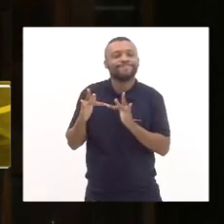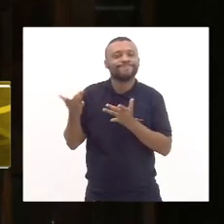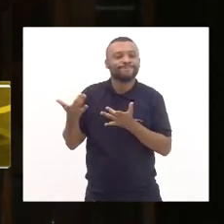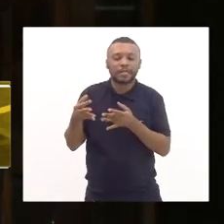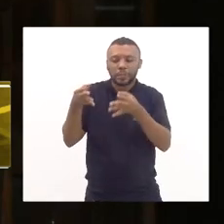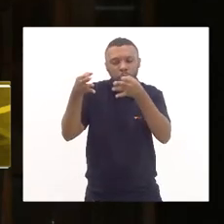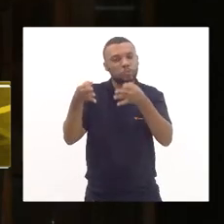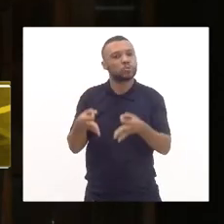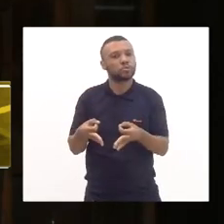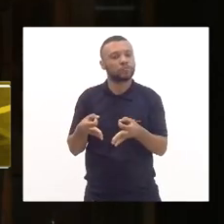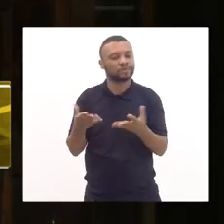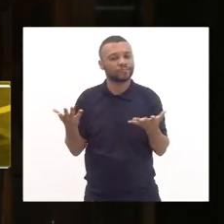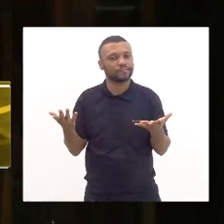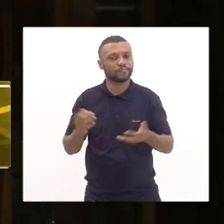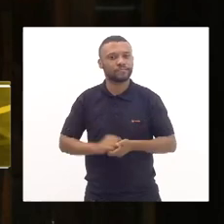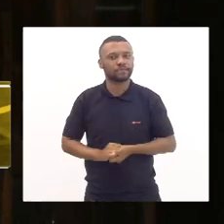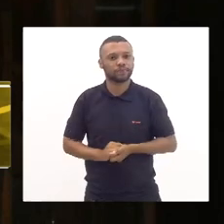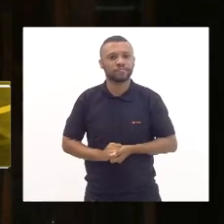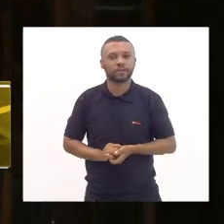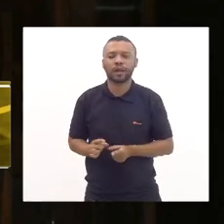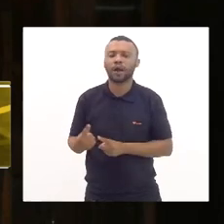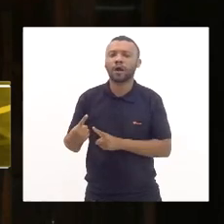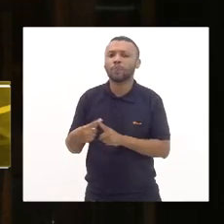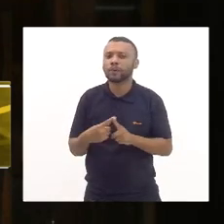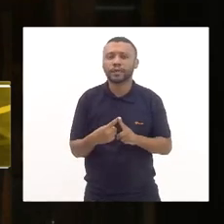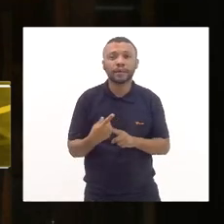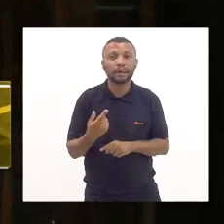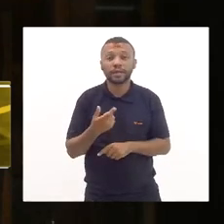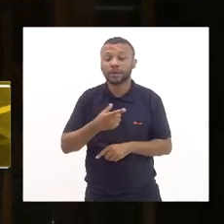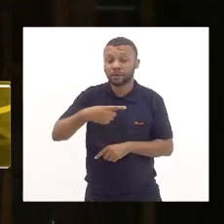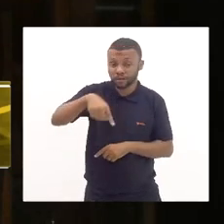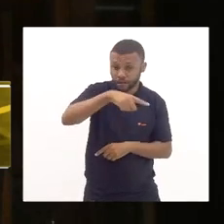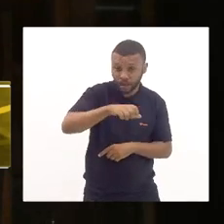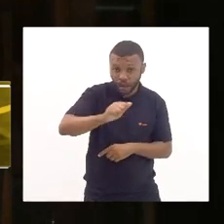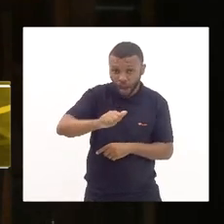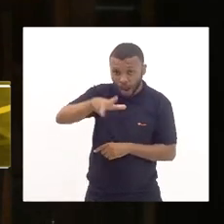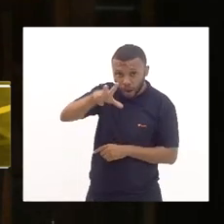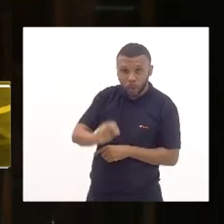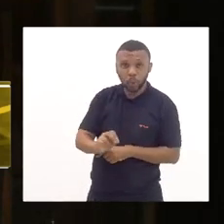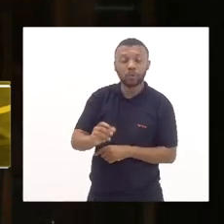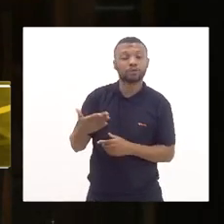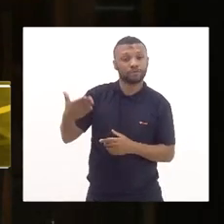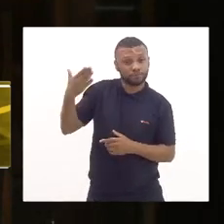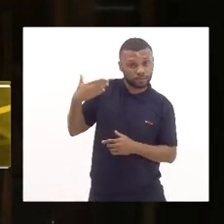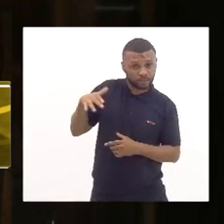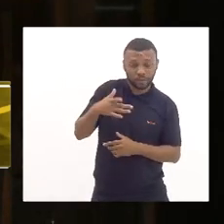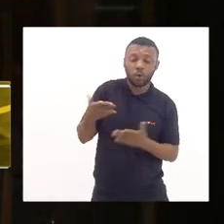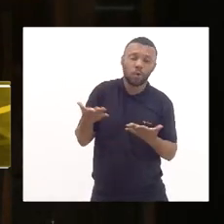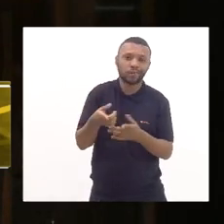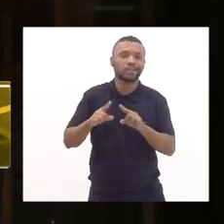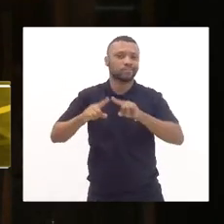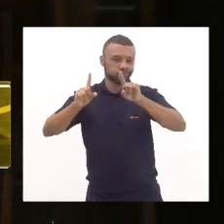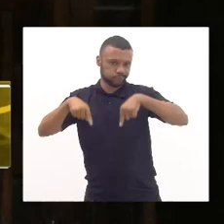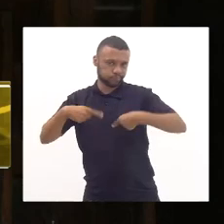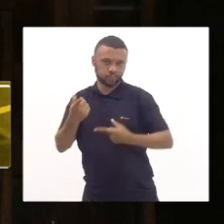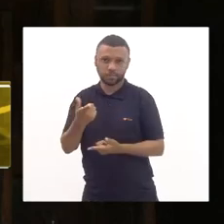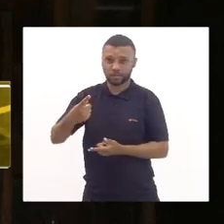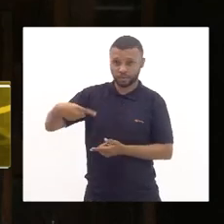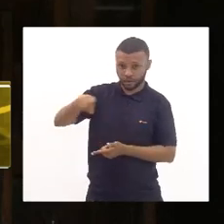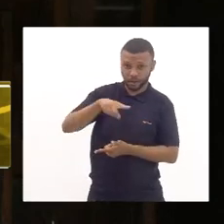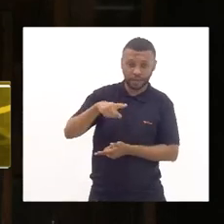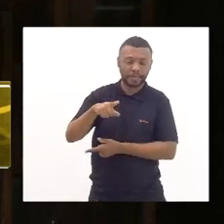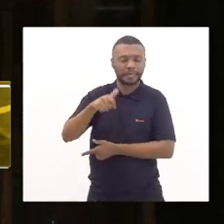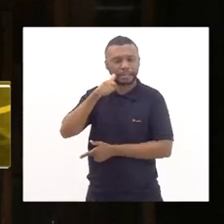justa. Muito justa, porque quem foi seu aluno aqui e hoje servidor sabe o quanto esta mulher